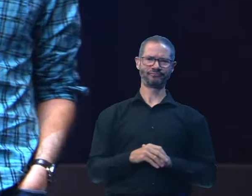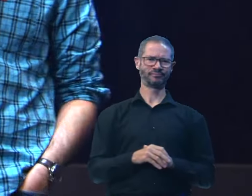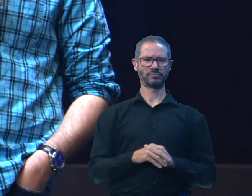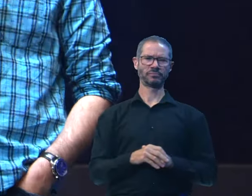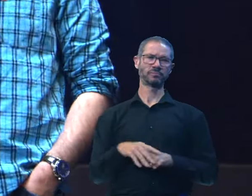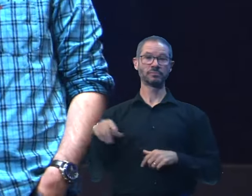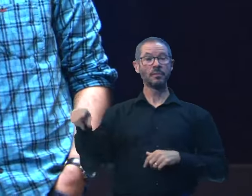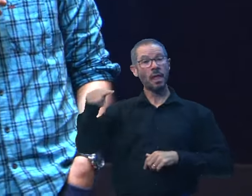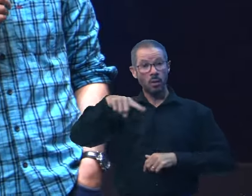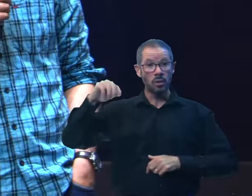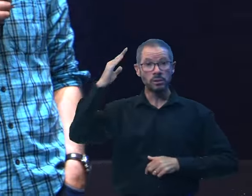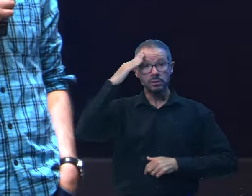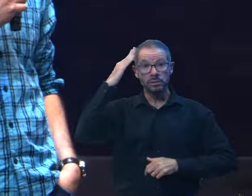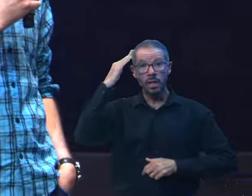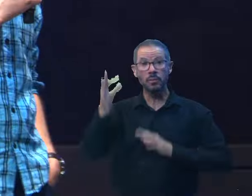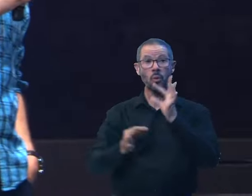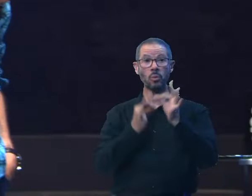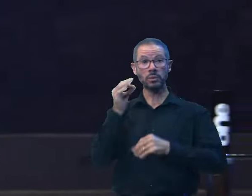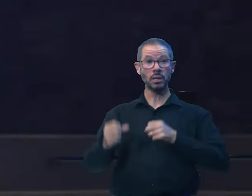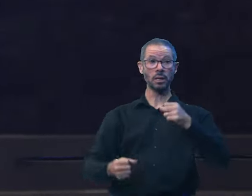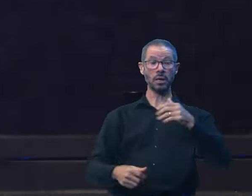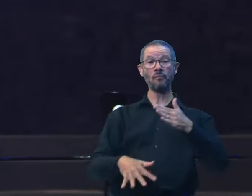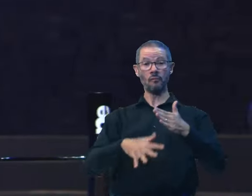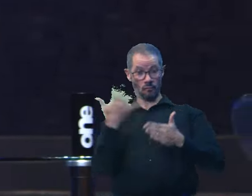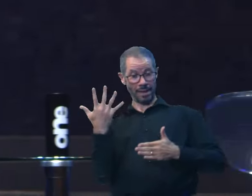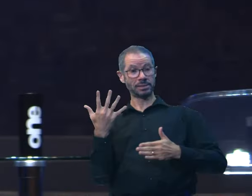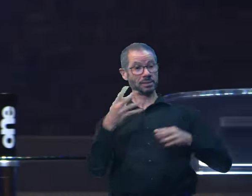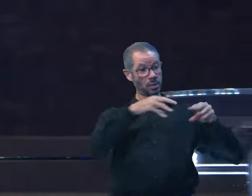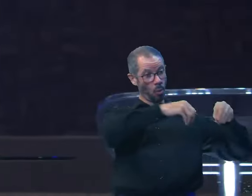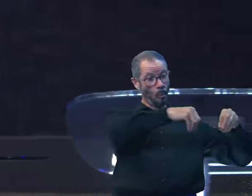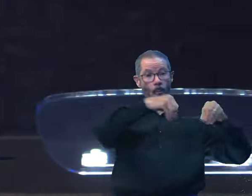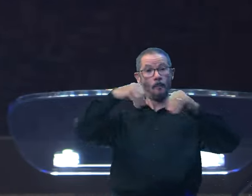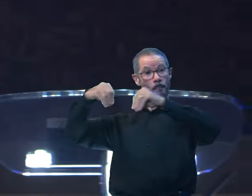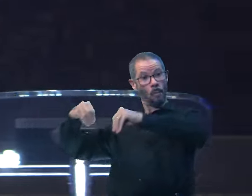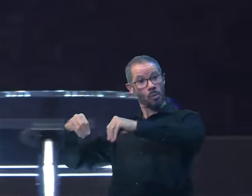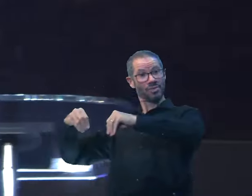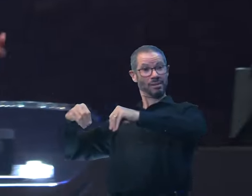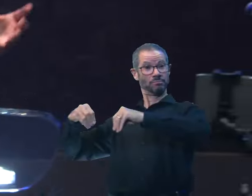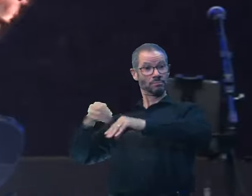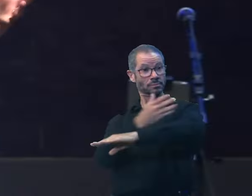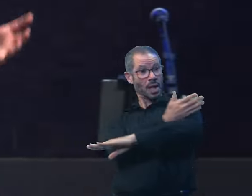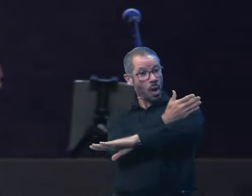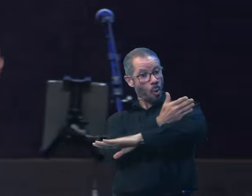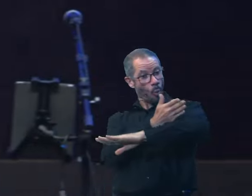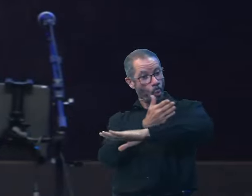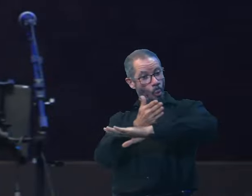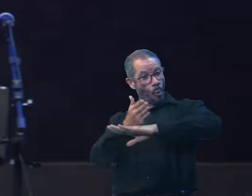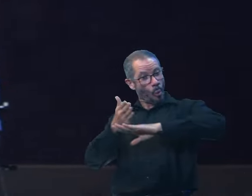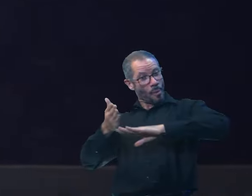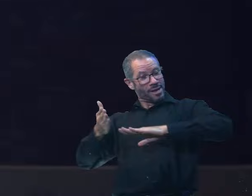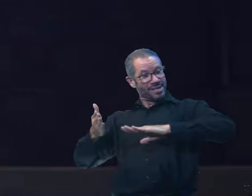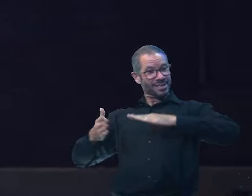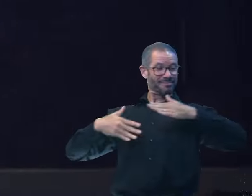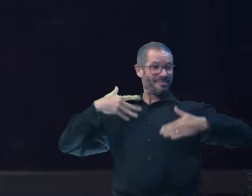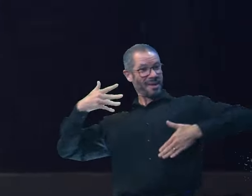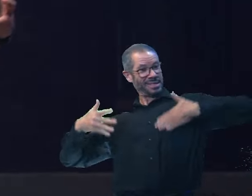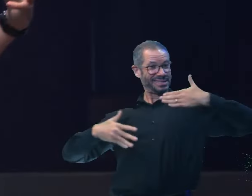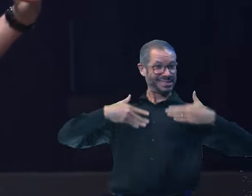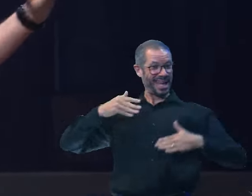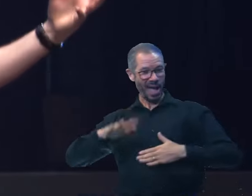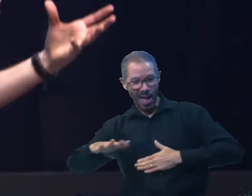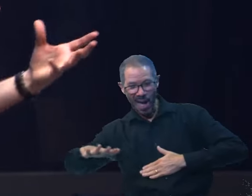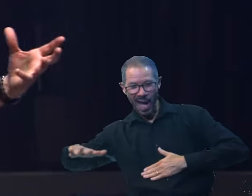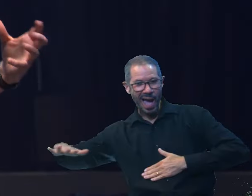Como vocês sabem, eu já contei aqui algumas vezes, nós nos mudamos, e a gente sempre teve o costume de passear com as crianças. Então, às vezes,